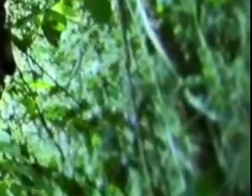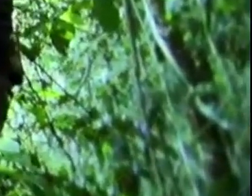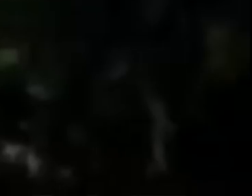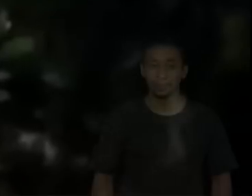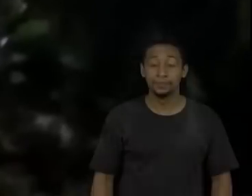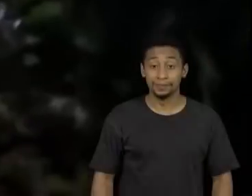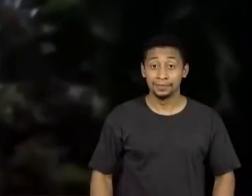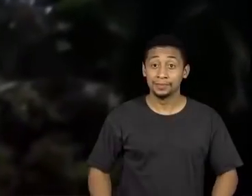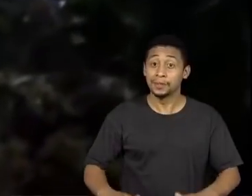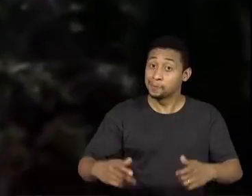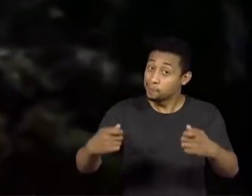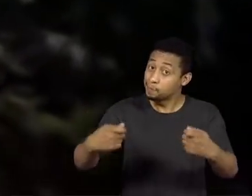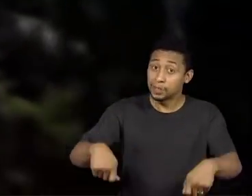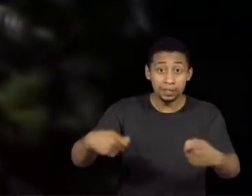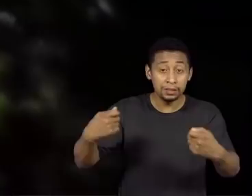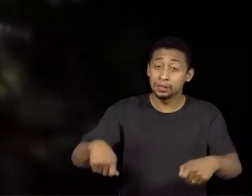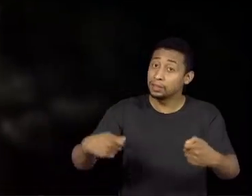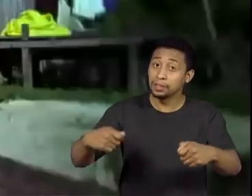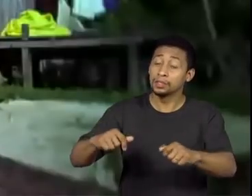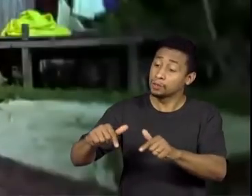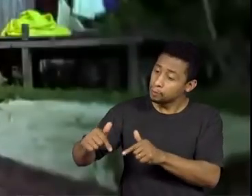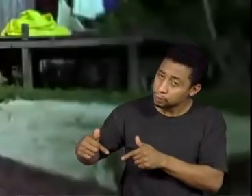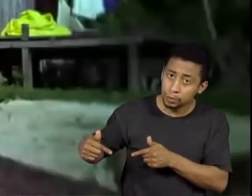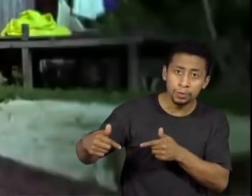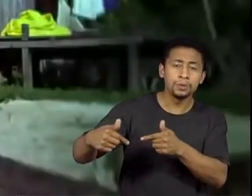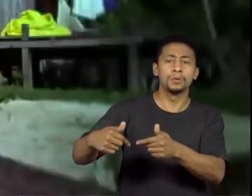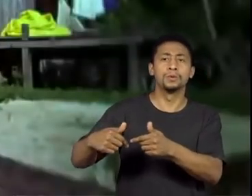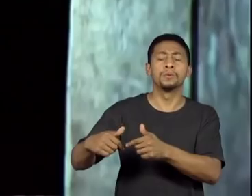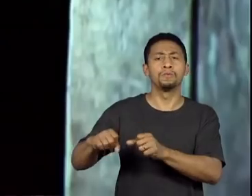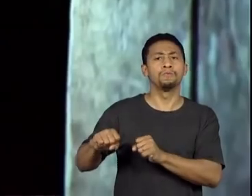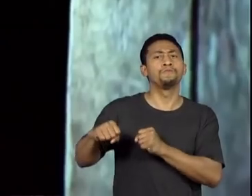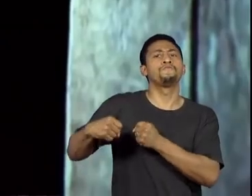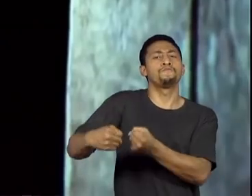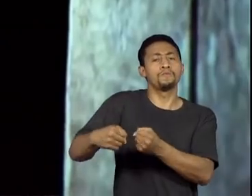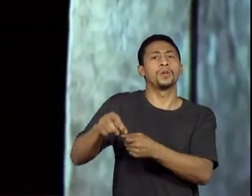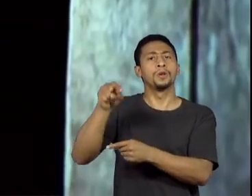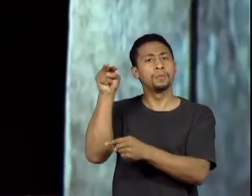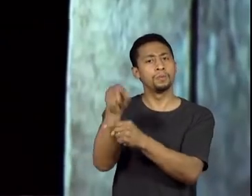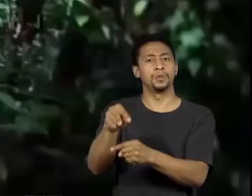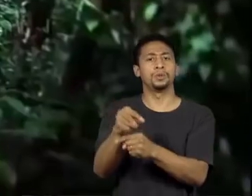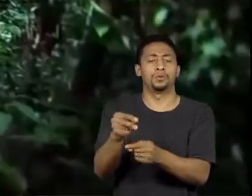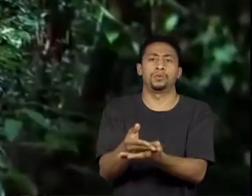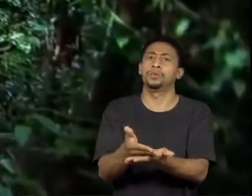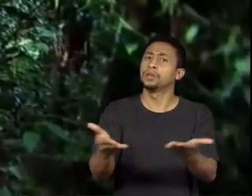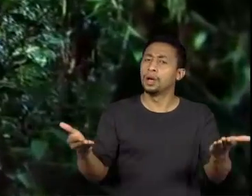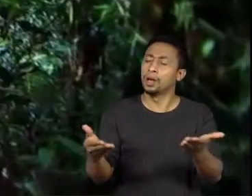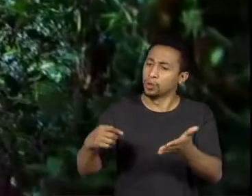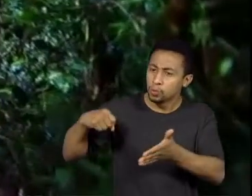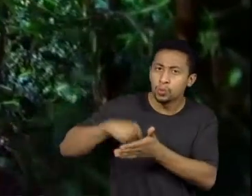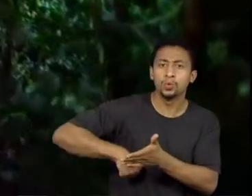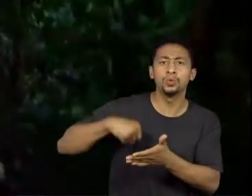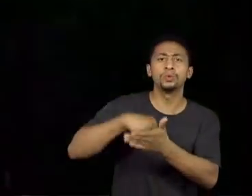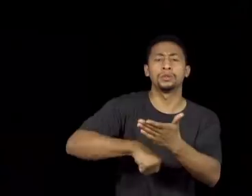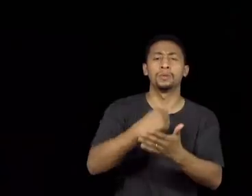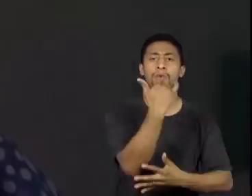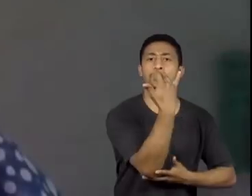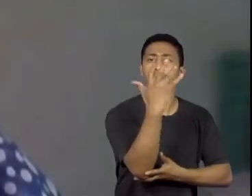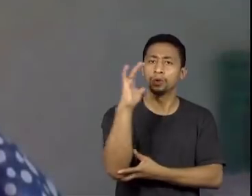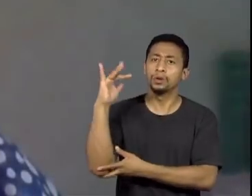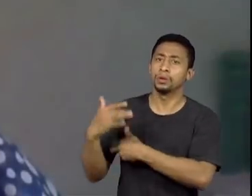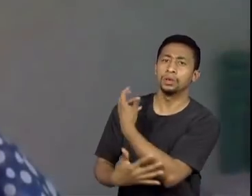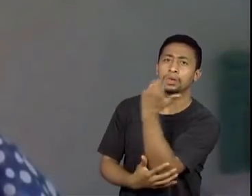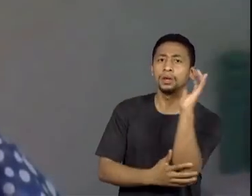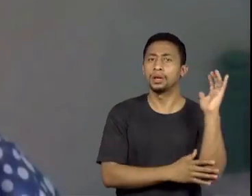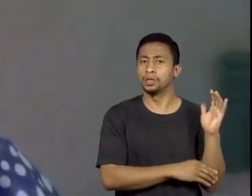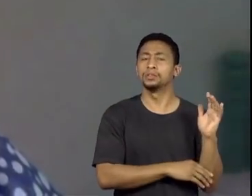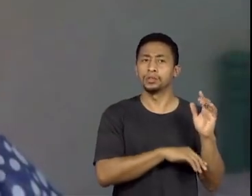A gente precisa somar mesmo, né, esforços para a gente lutar, porque lutar pela floresta, lutar pelas pessoas que